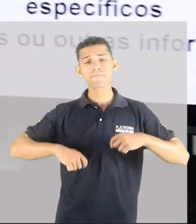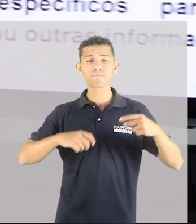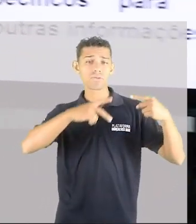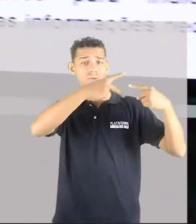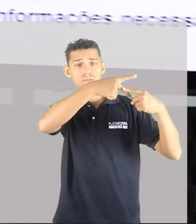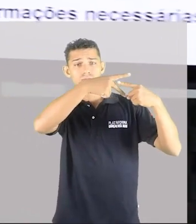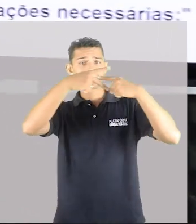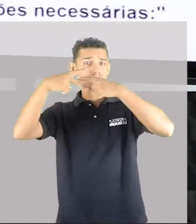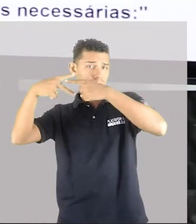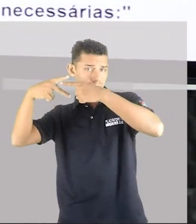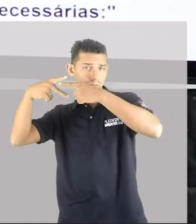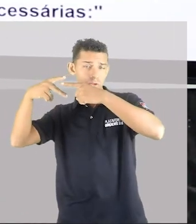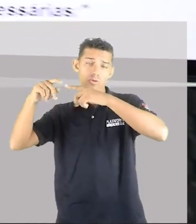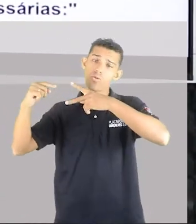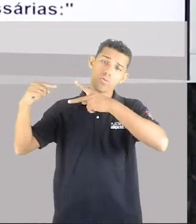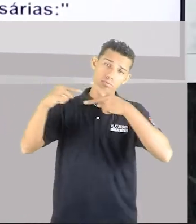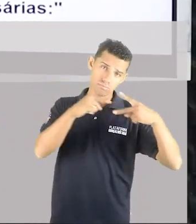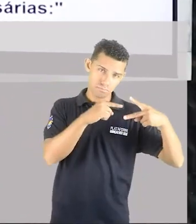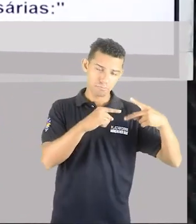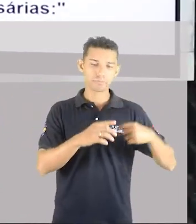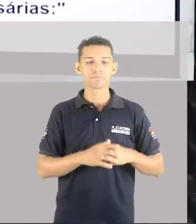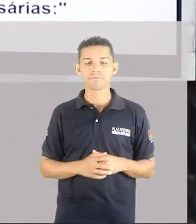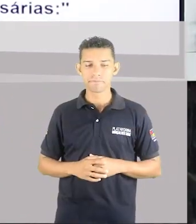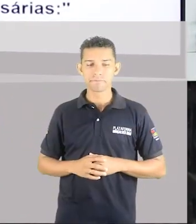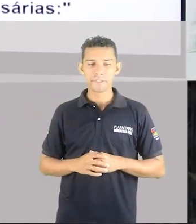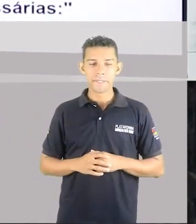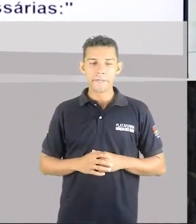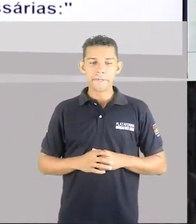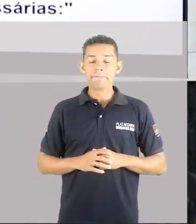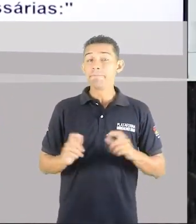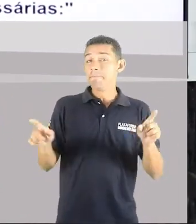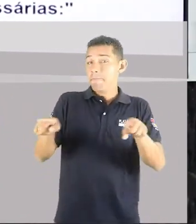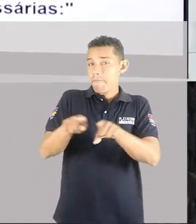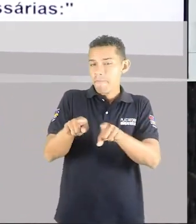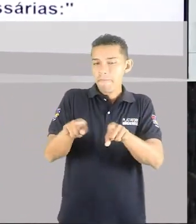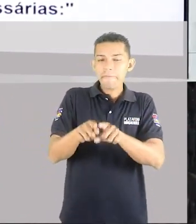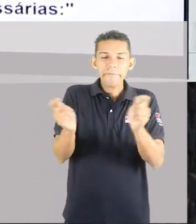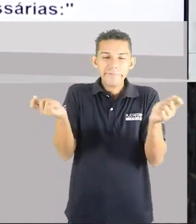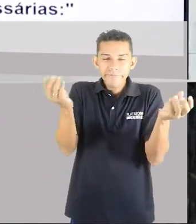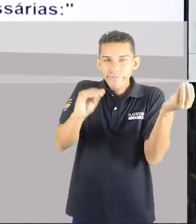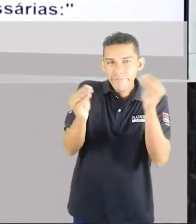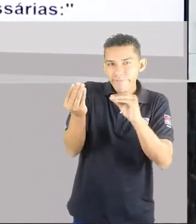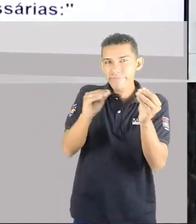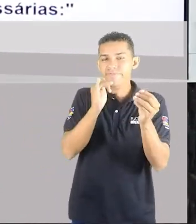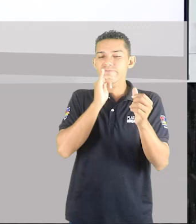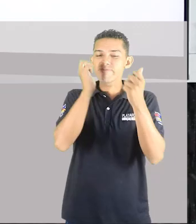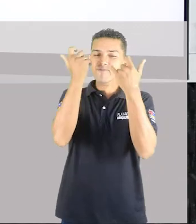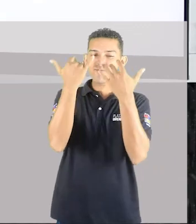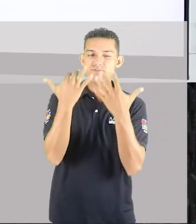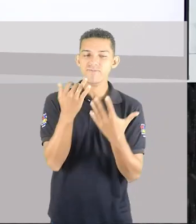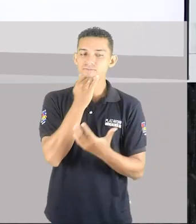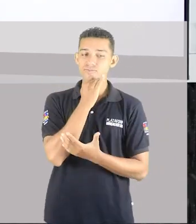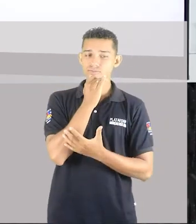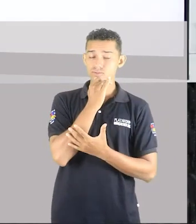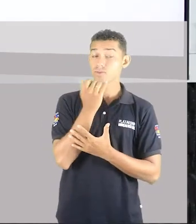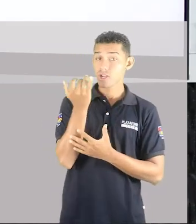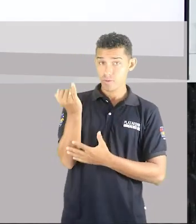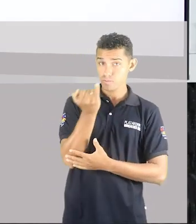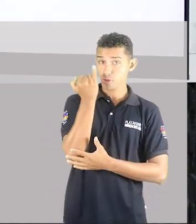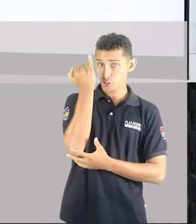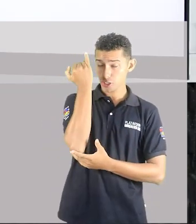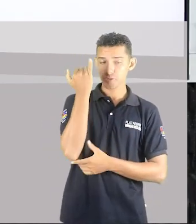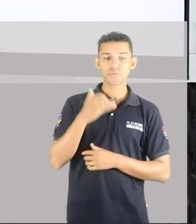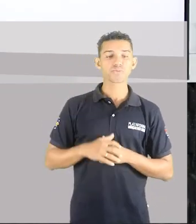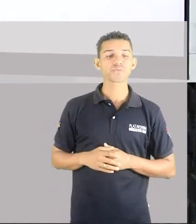indicar uma seta ou 2. Sobre a seta também, a gente consegue colocar condições reacionais, tá? Esse também é muito